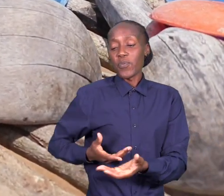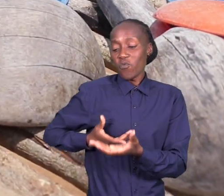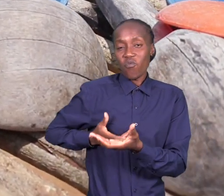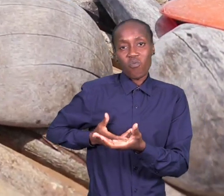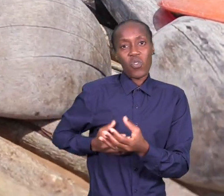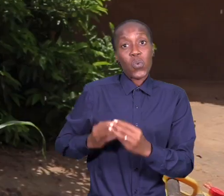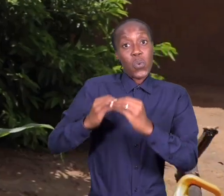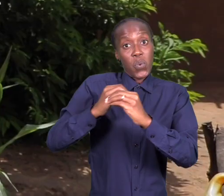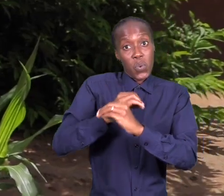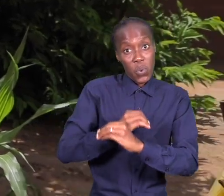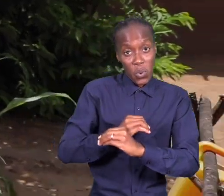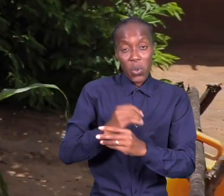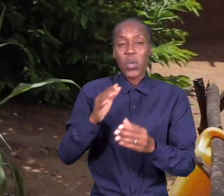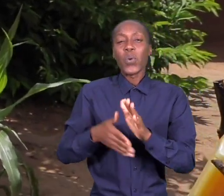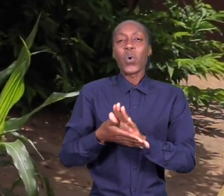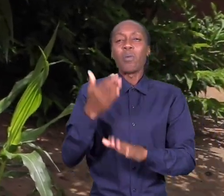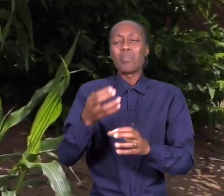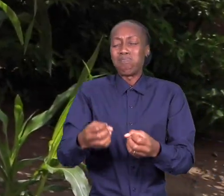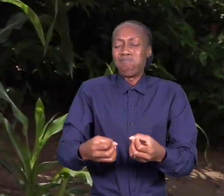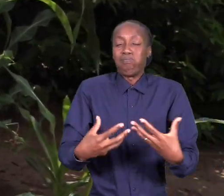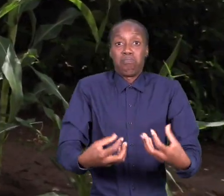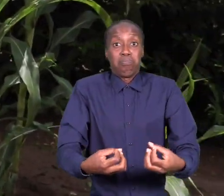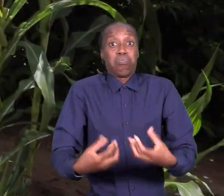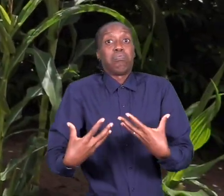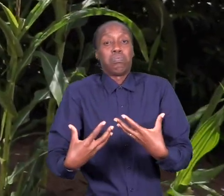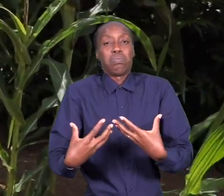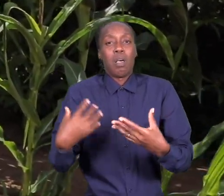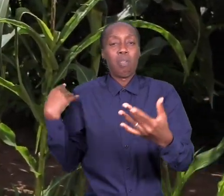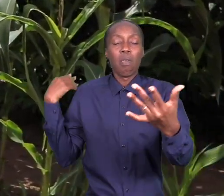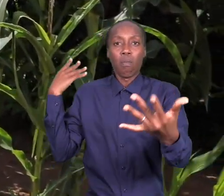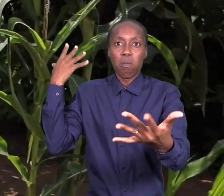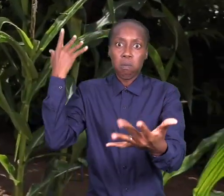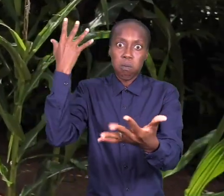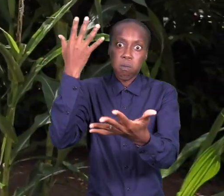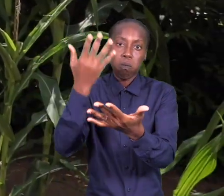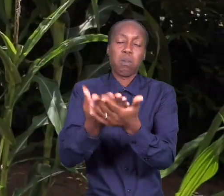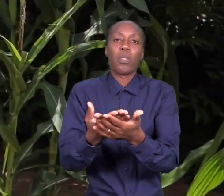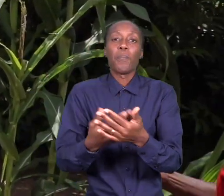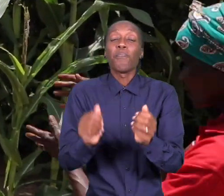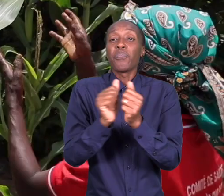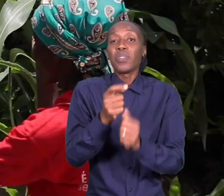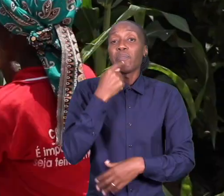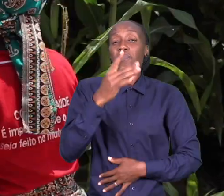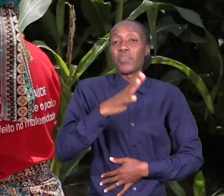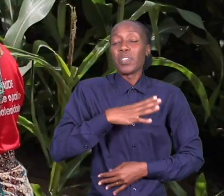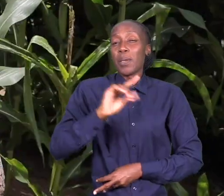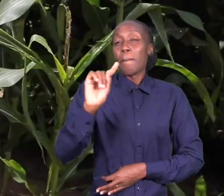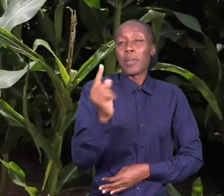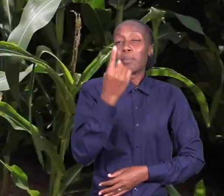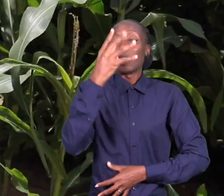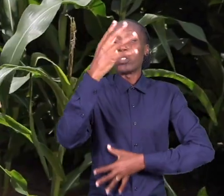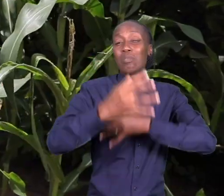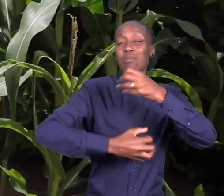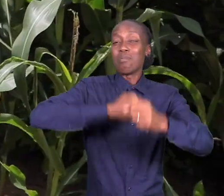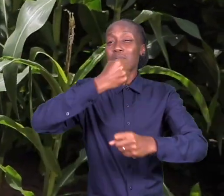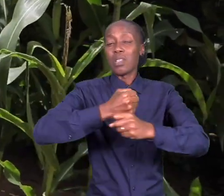que deixam de amamentar e de serem infectadas continuamente e reinfetadas para o resto da sua vida.